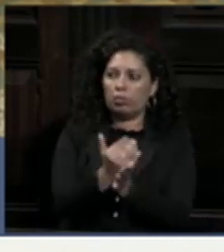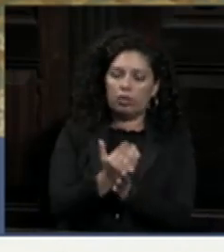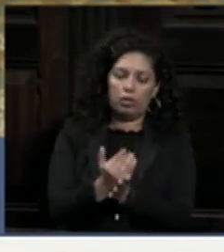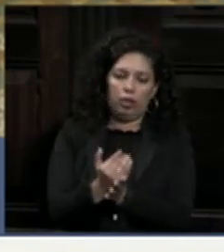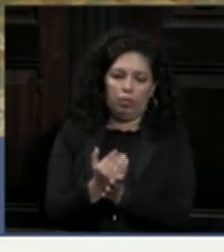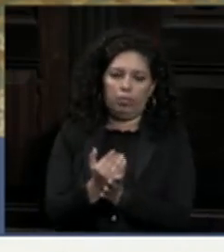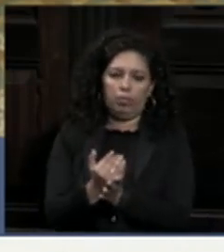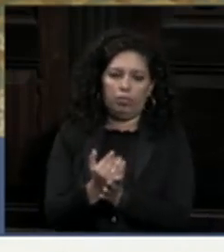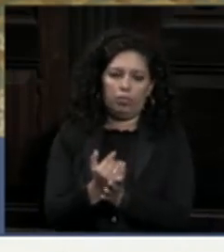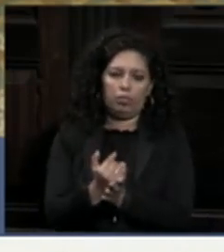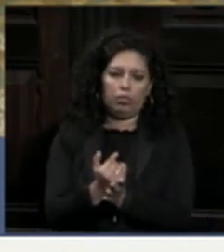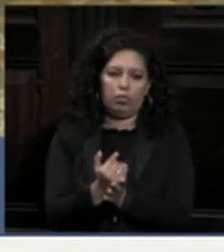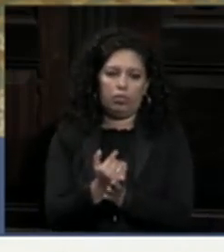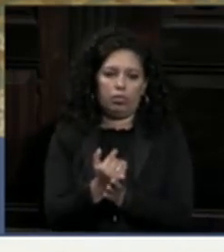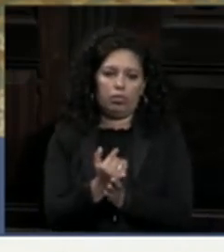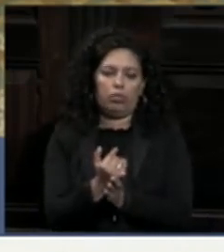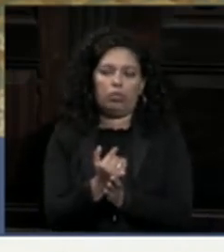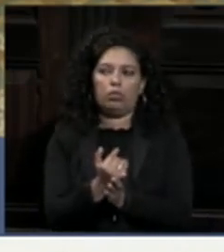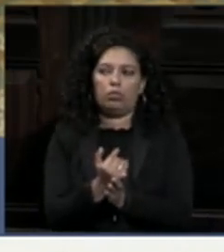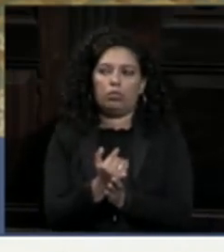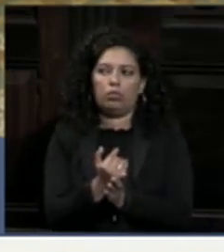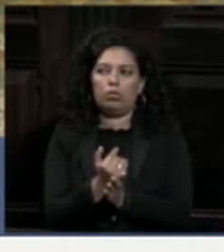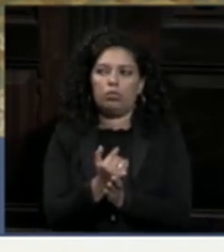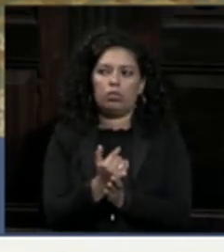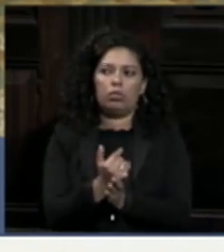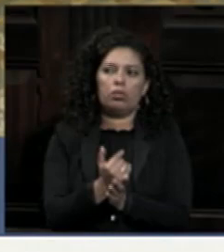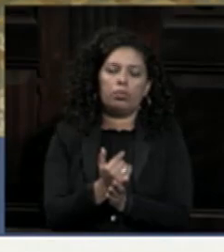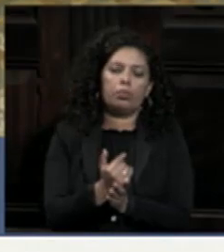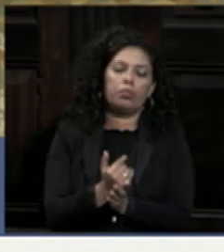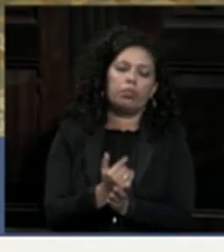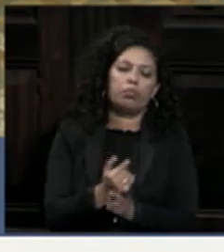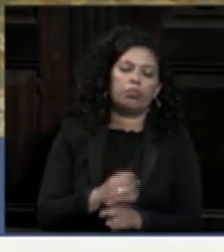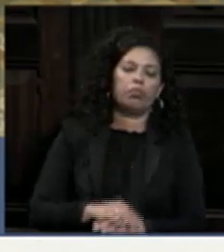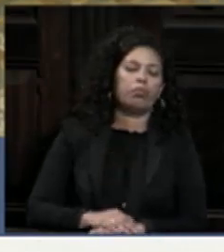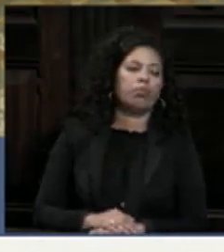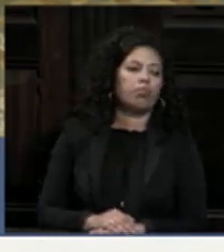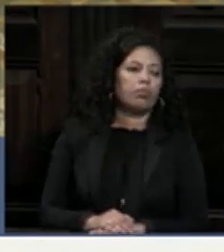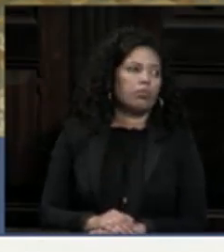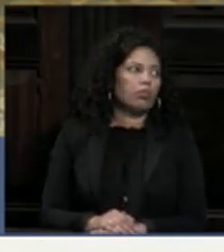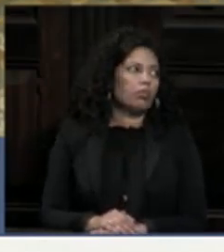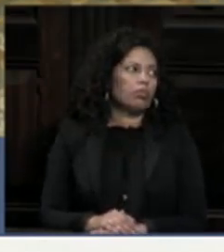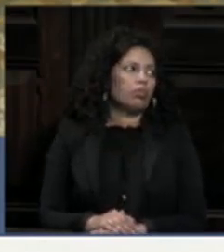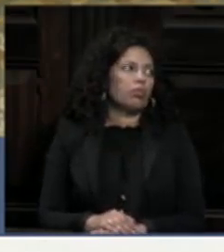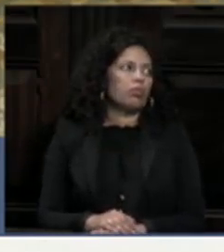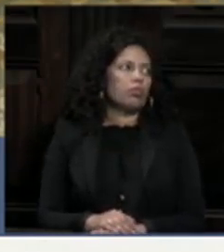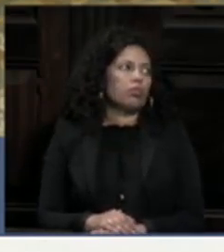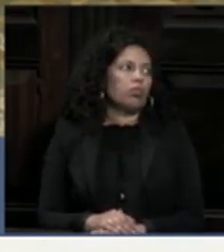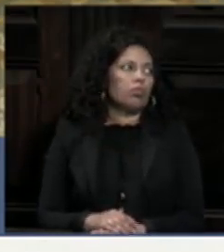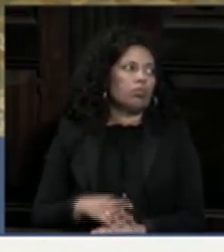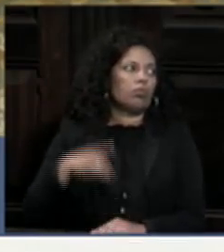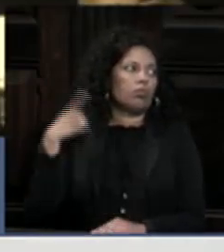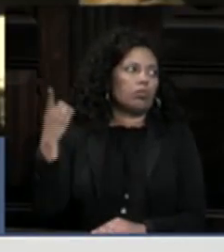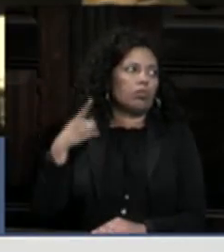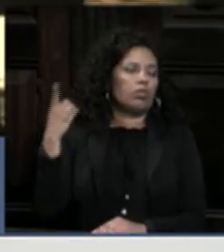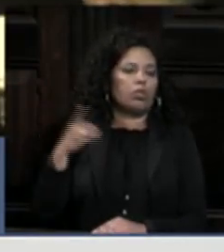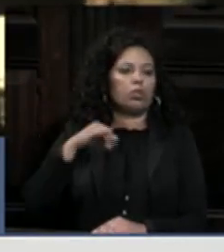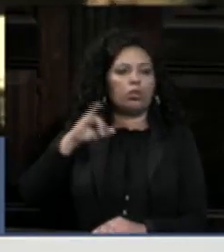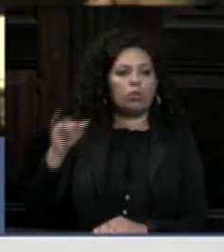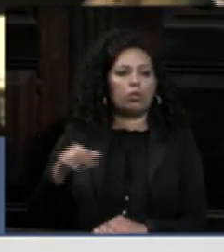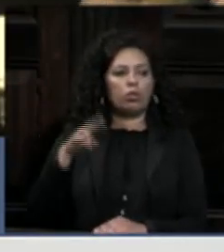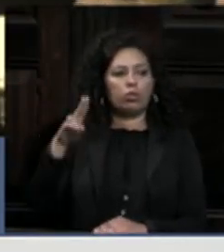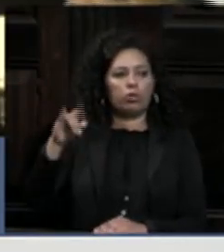no ano passado com atraso de três meses obrigado doutor julianelli com gentileza aqui